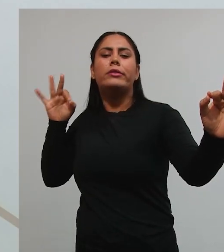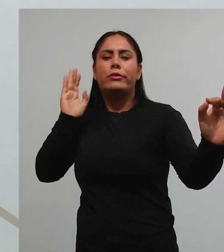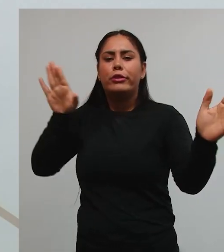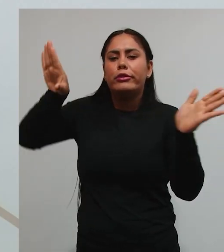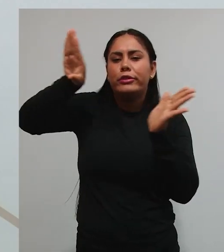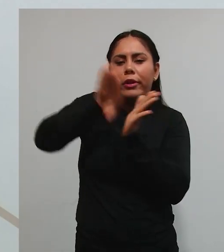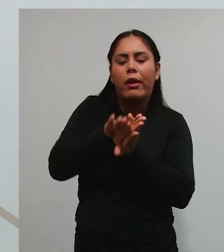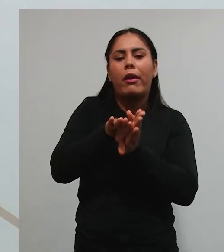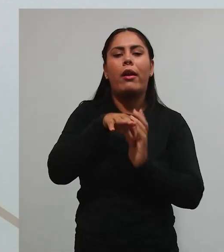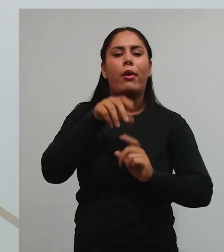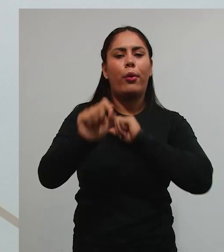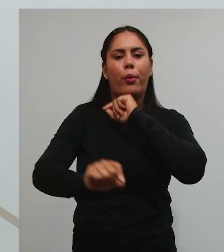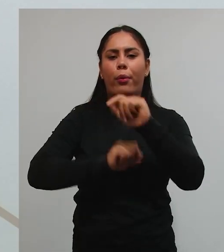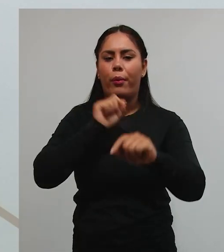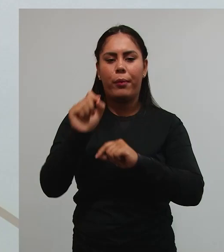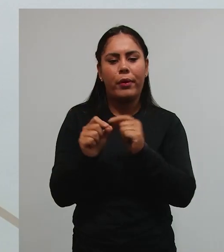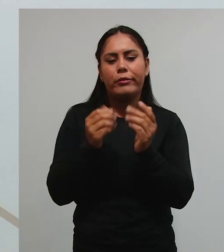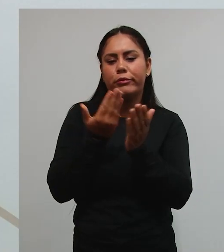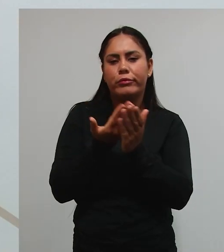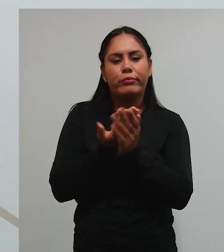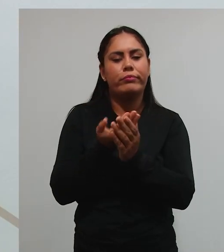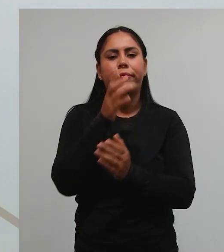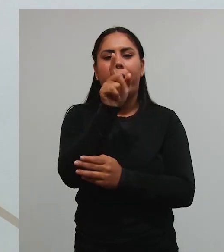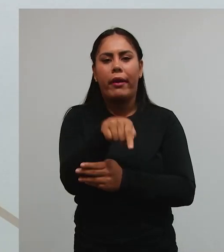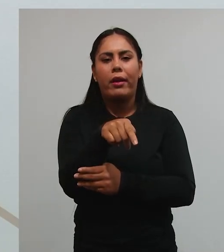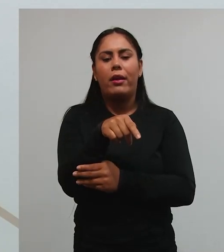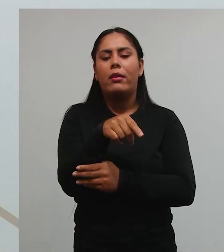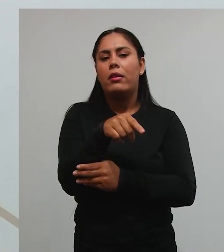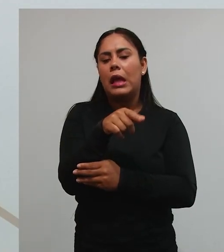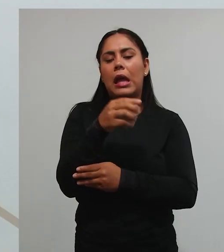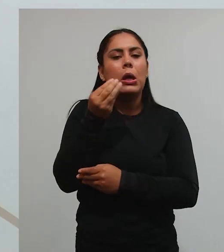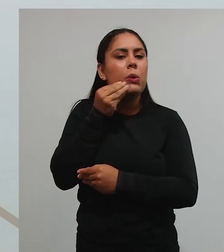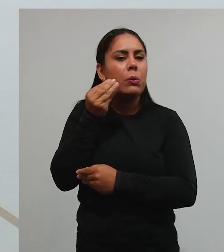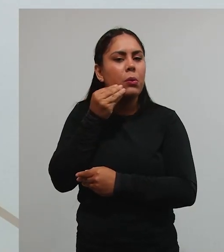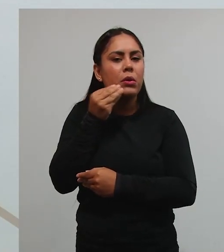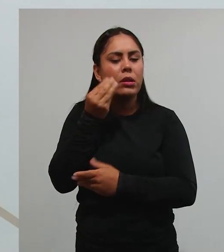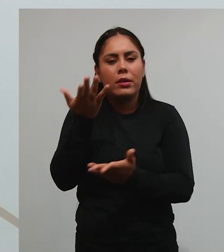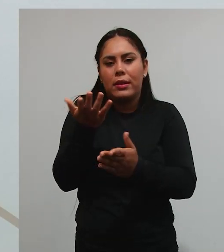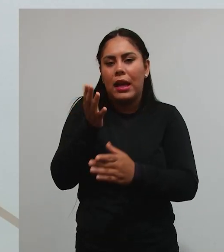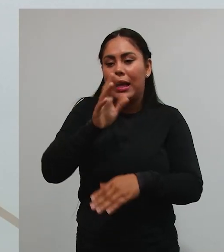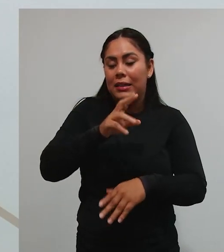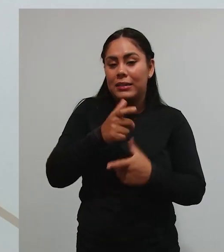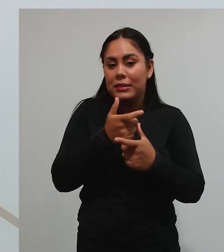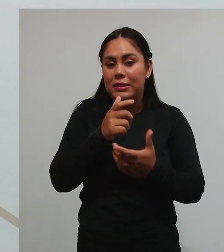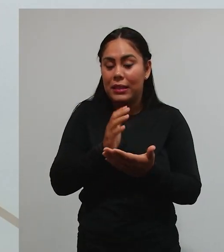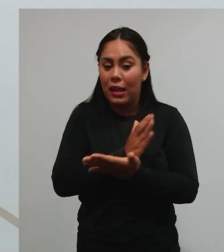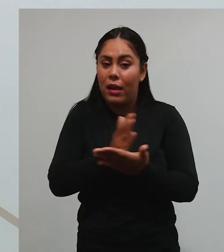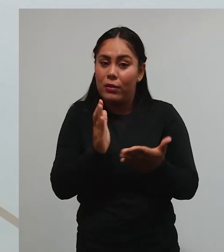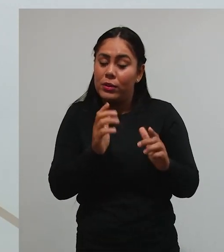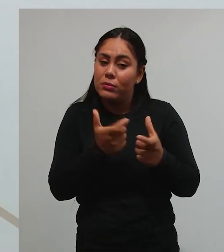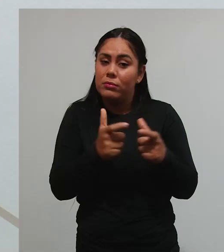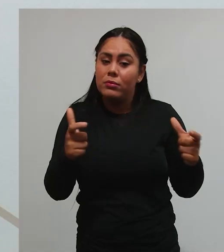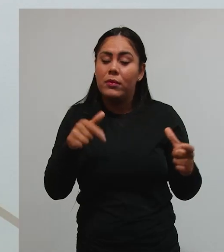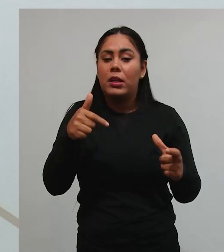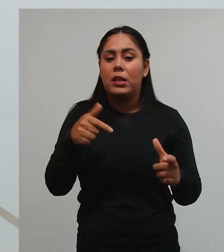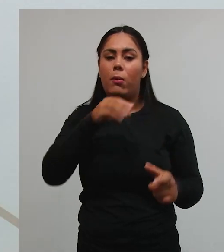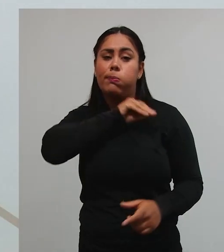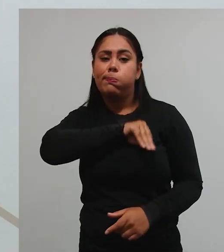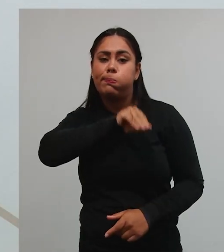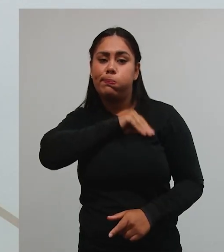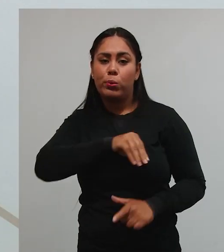de Educação de Jovens e Adultos e são pessoas que trabalharam o dia inteiro, né, que têm tripla jornada, que às vezes